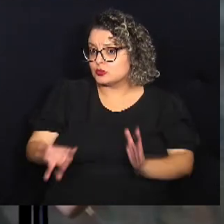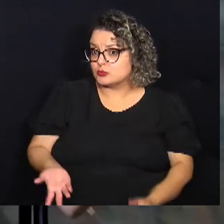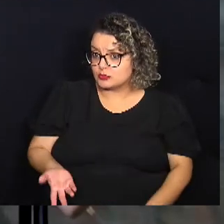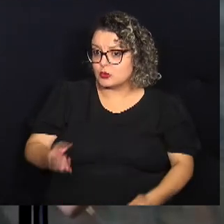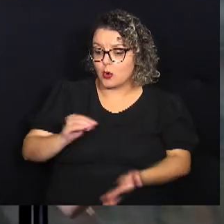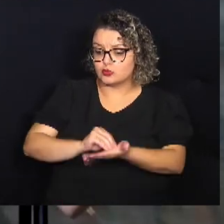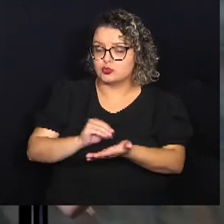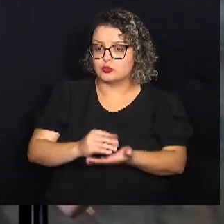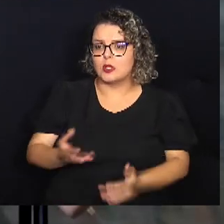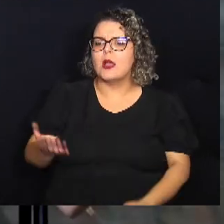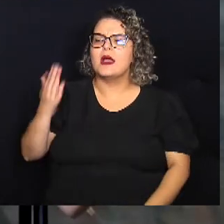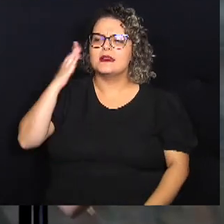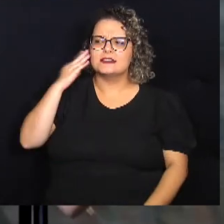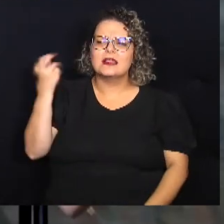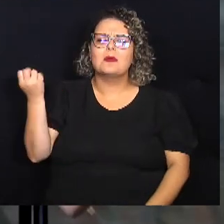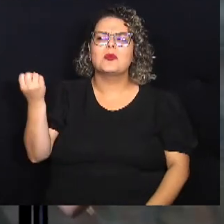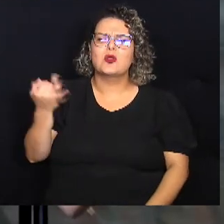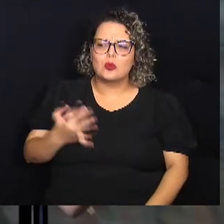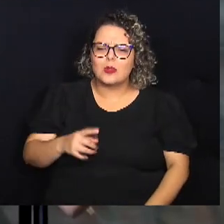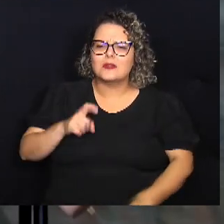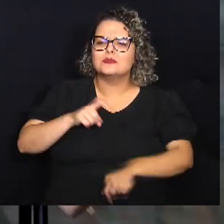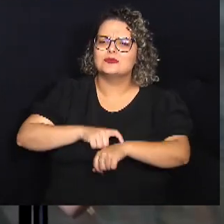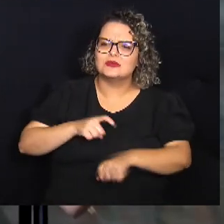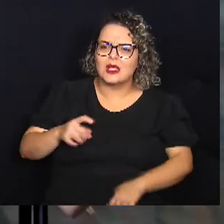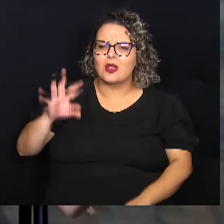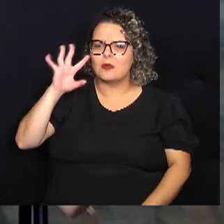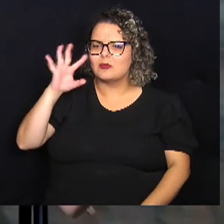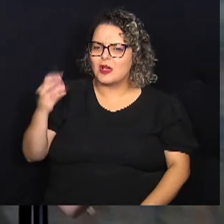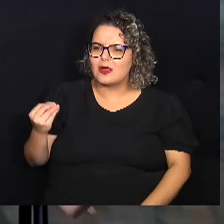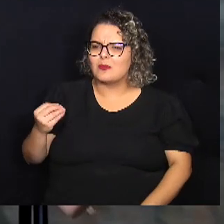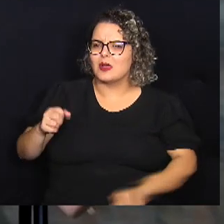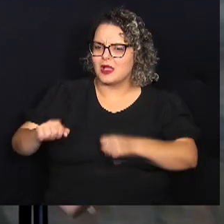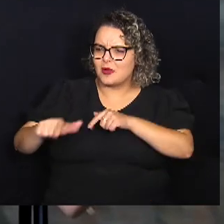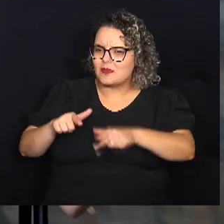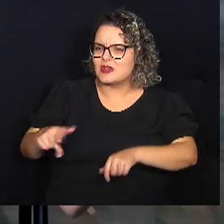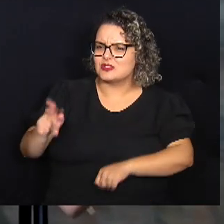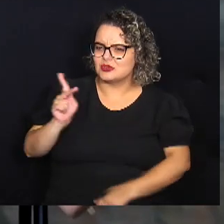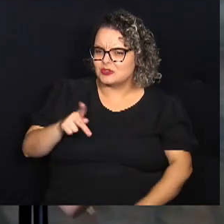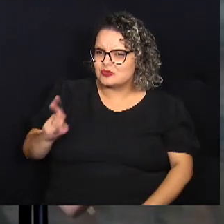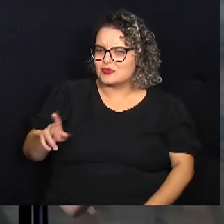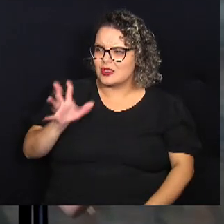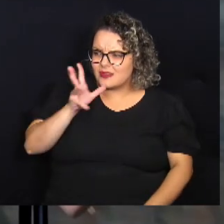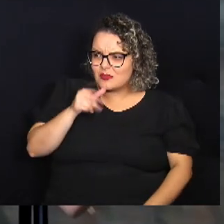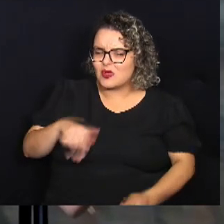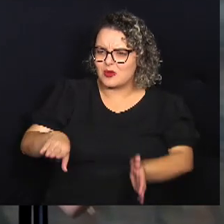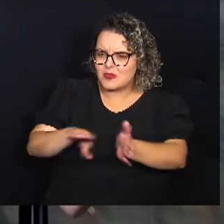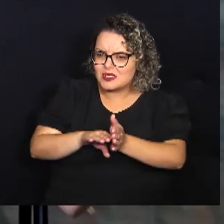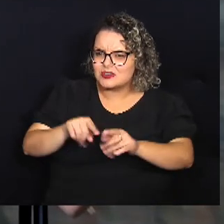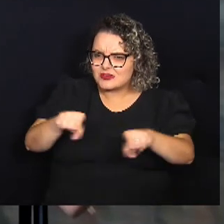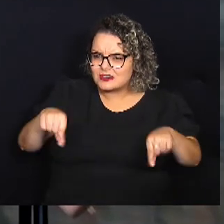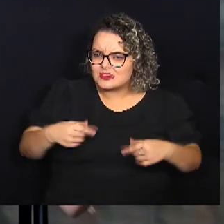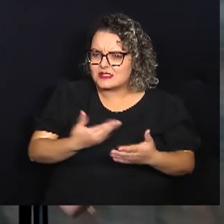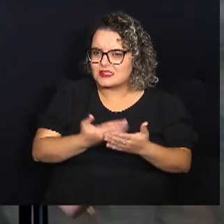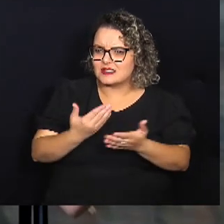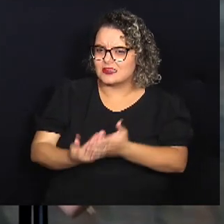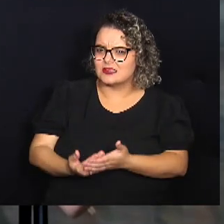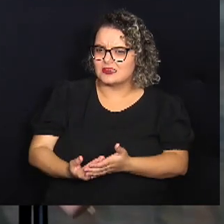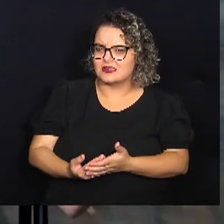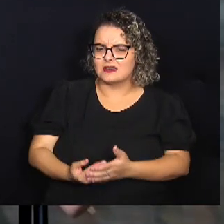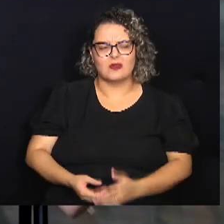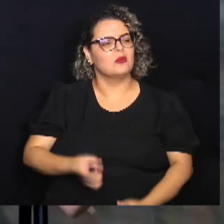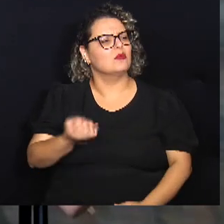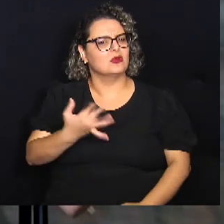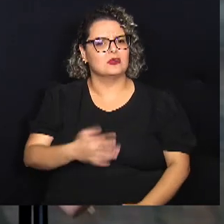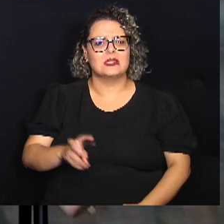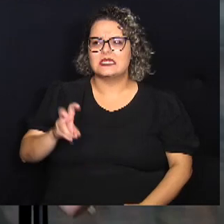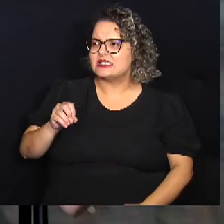o conhecimento na área de formação de professores demora para chegar na sala de aula? 50